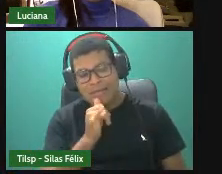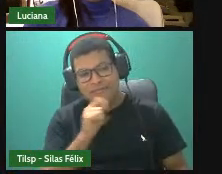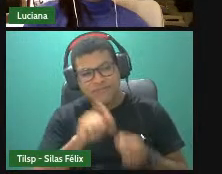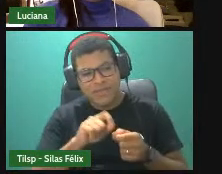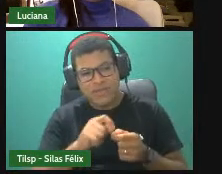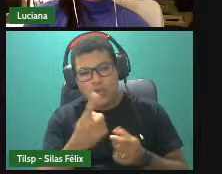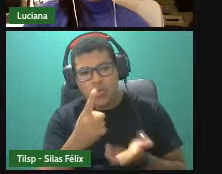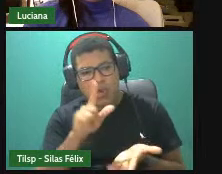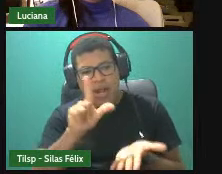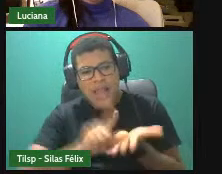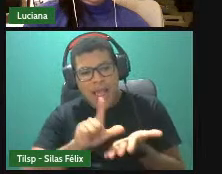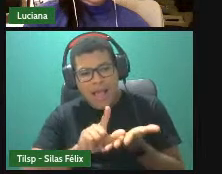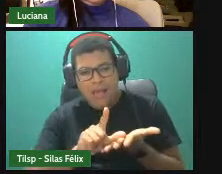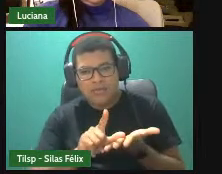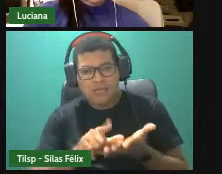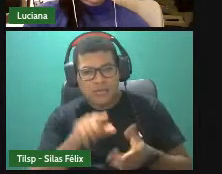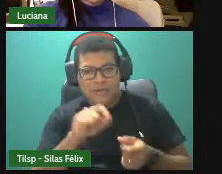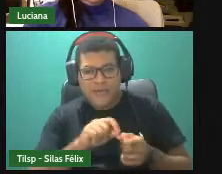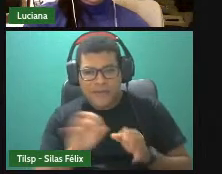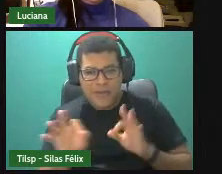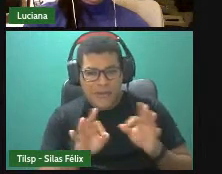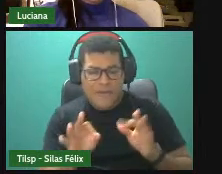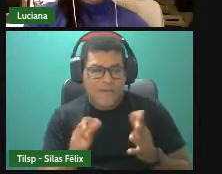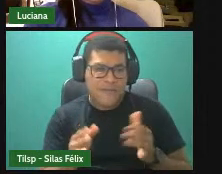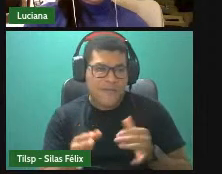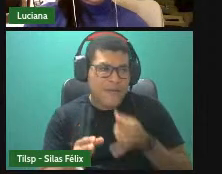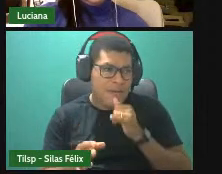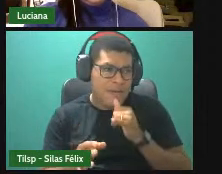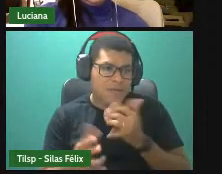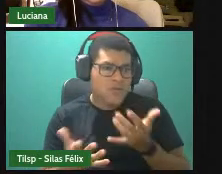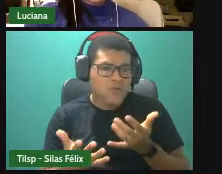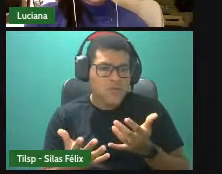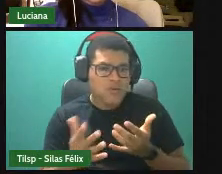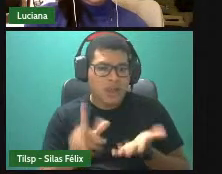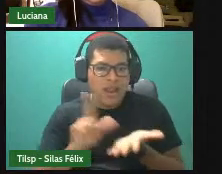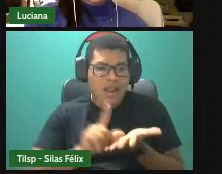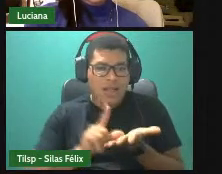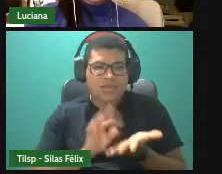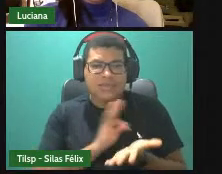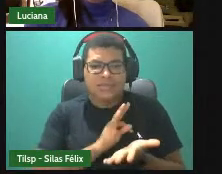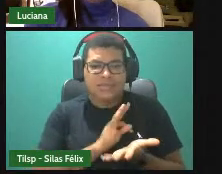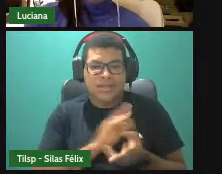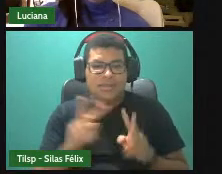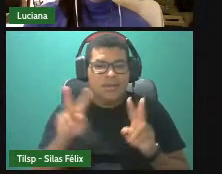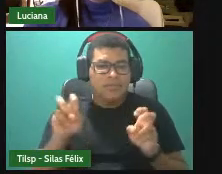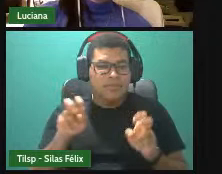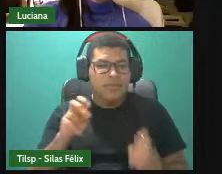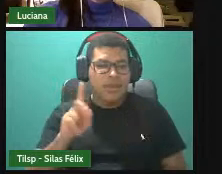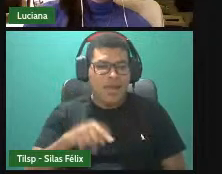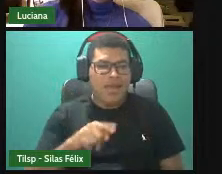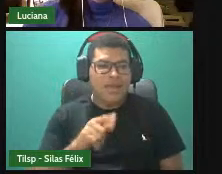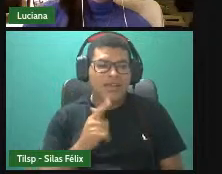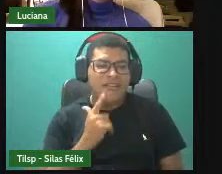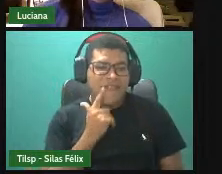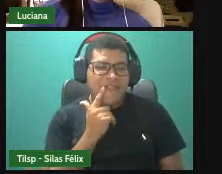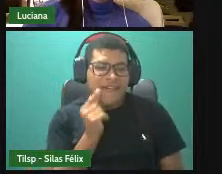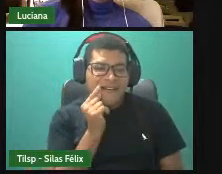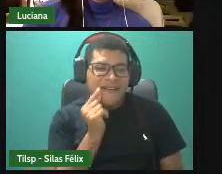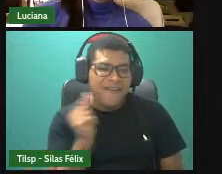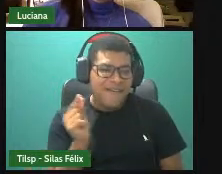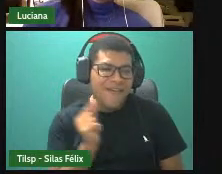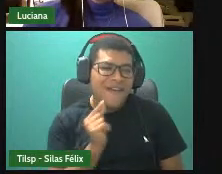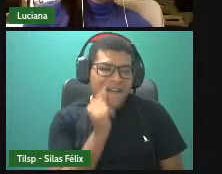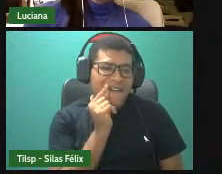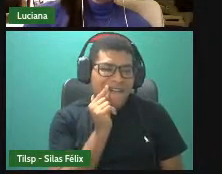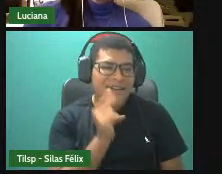você emitir, né, um laudo técnico relacionado à implantodontia, como de repente a professora Luciana comentou, né,